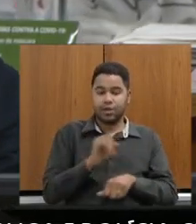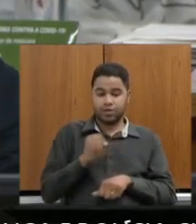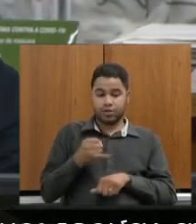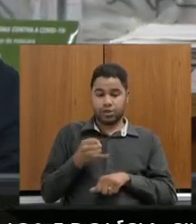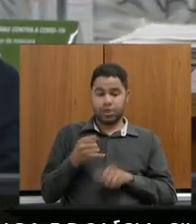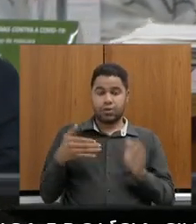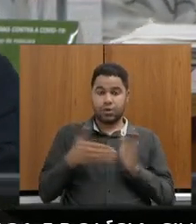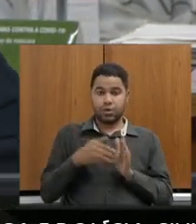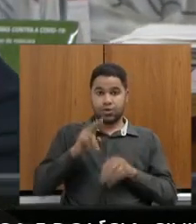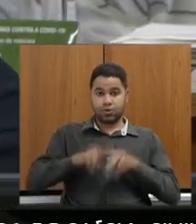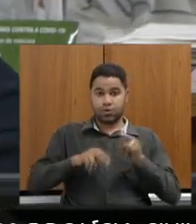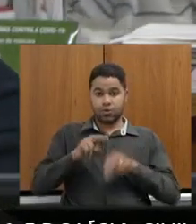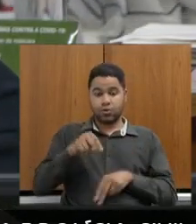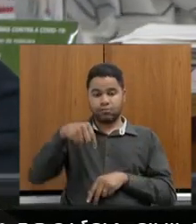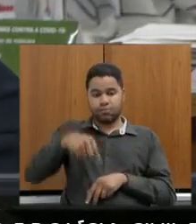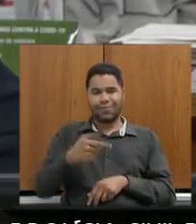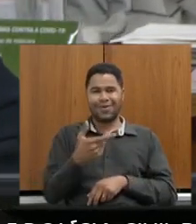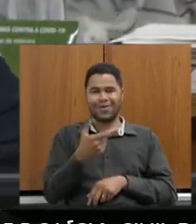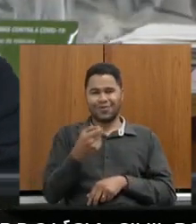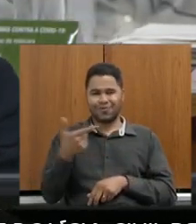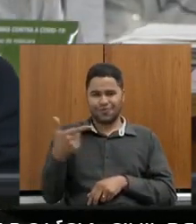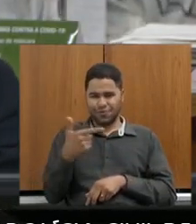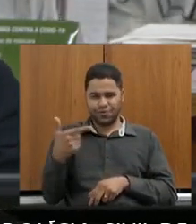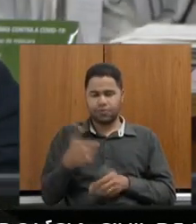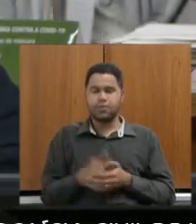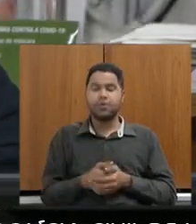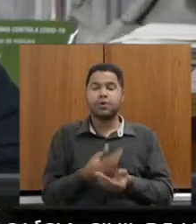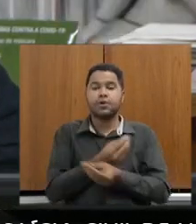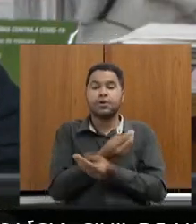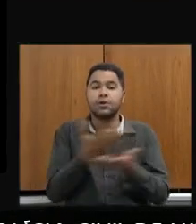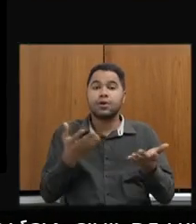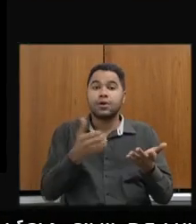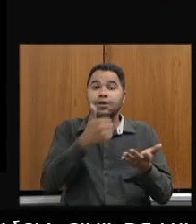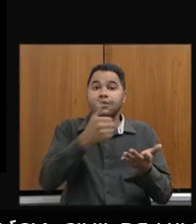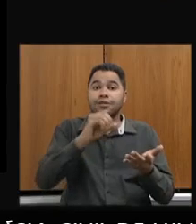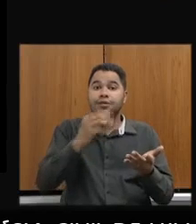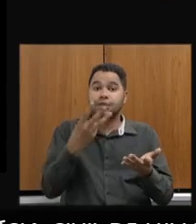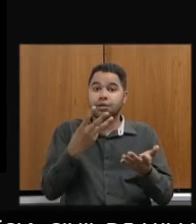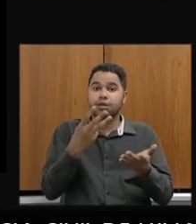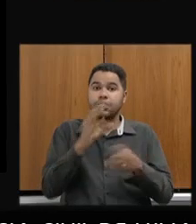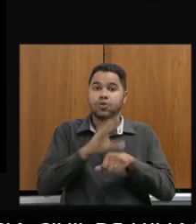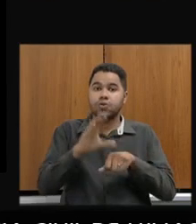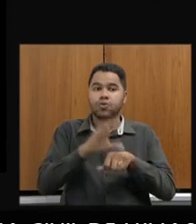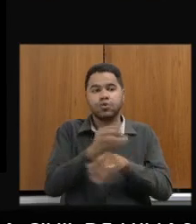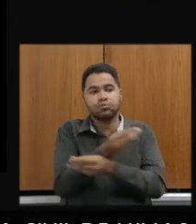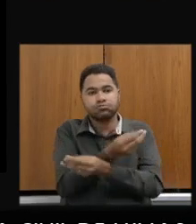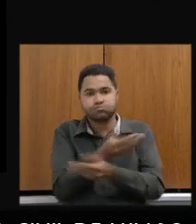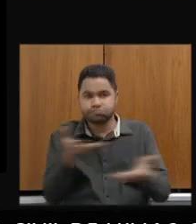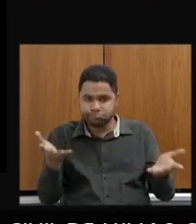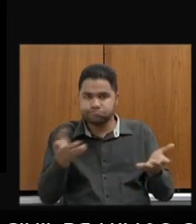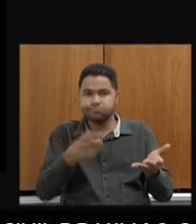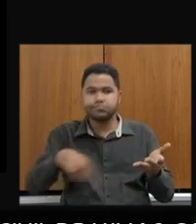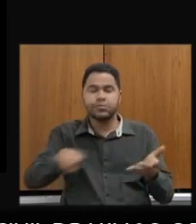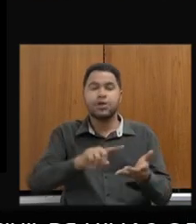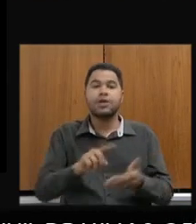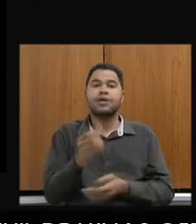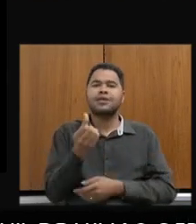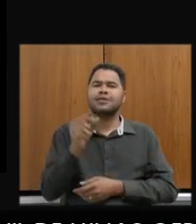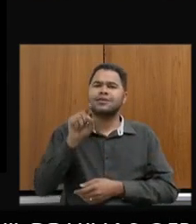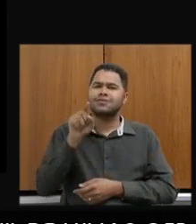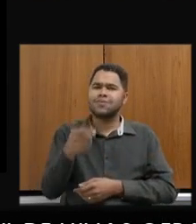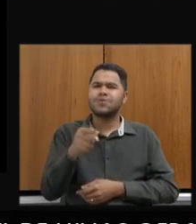de 2022 a secretaria promoveu 103 cursos e capacitações servidores foram